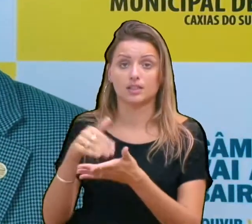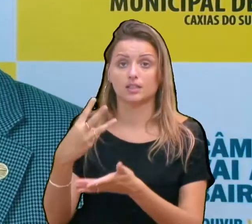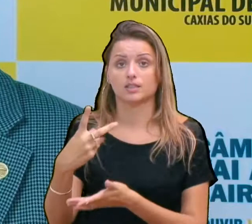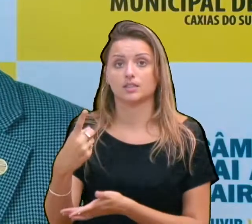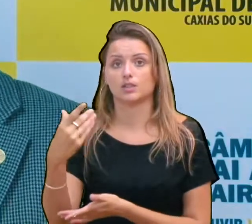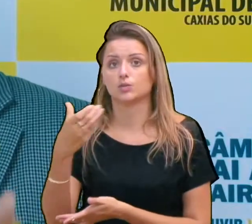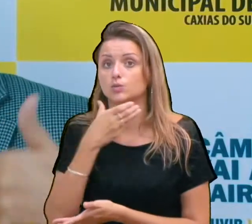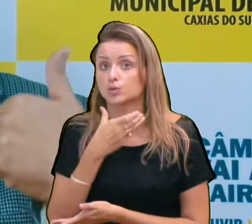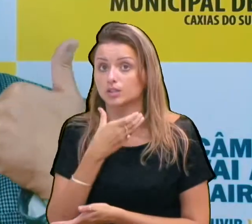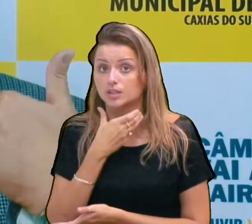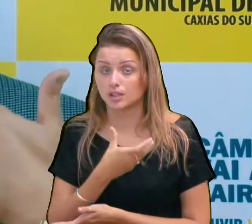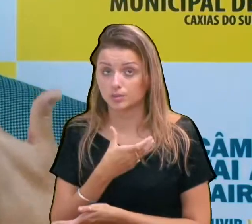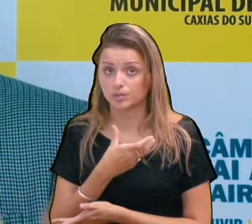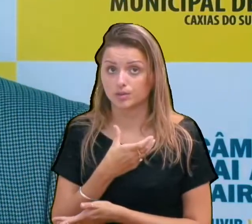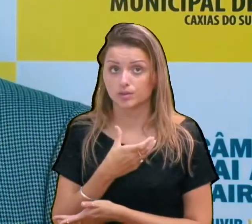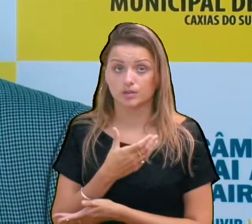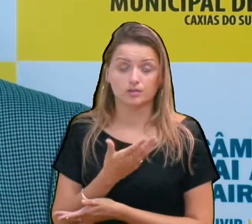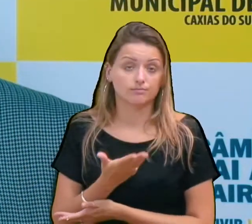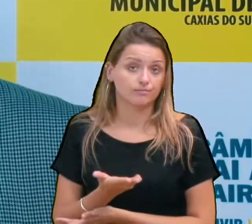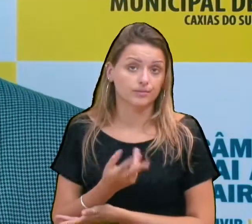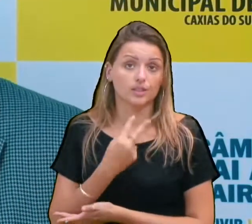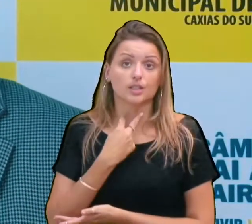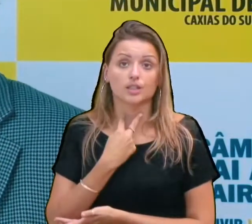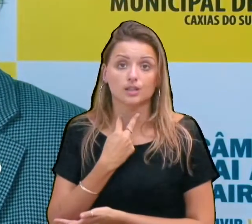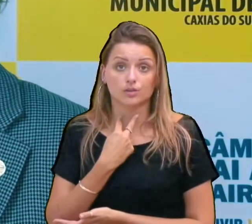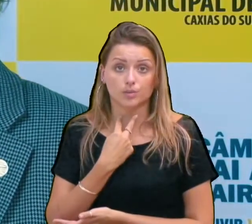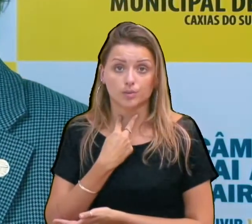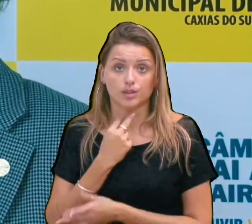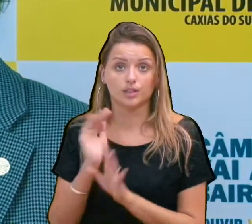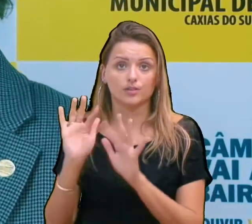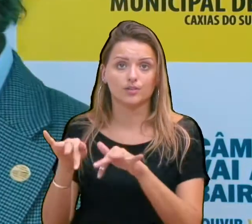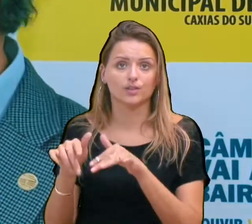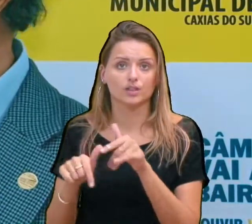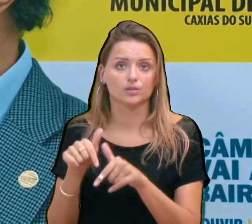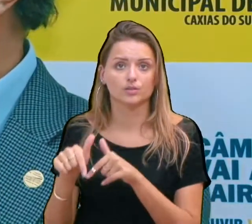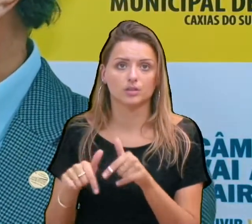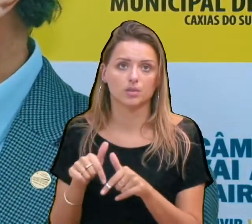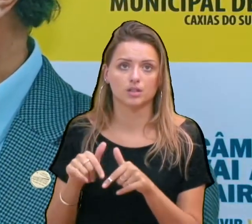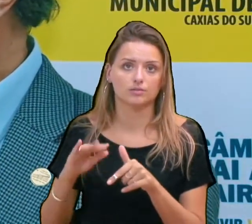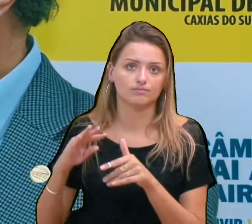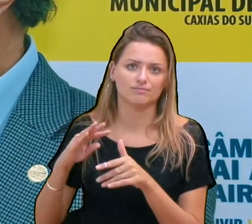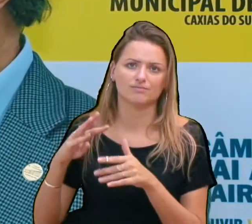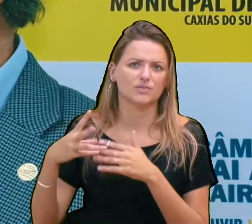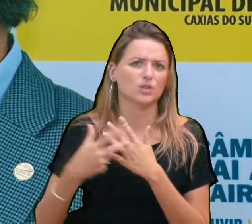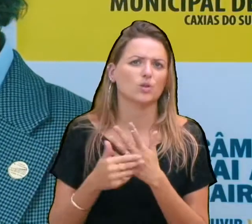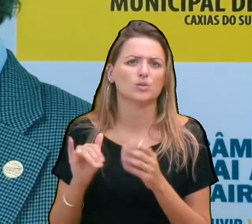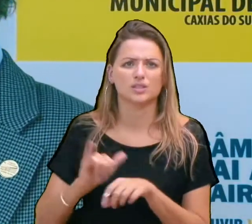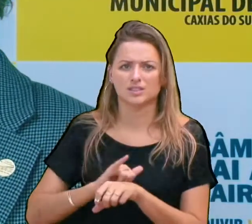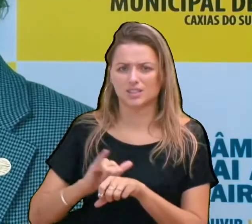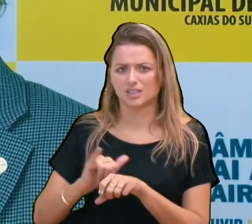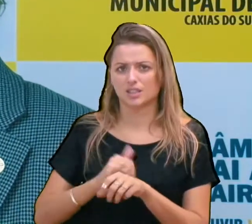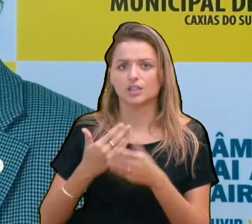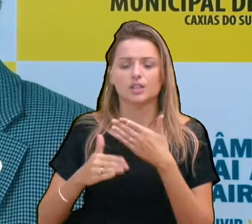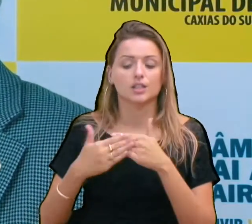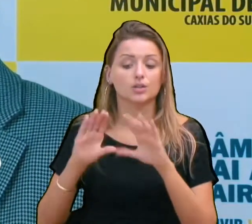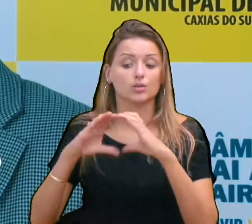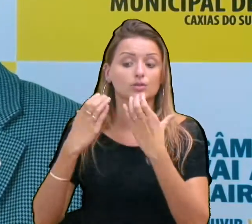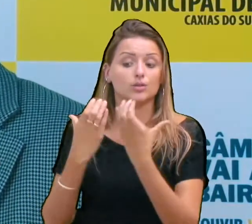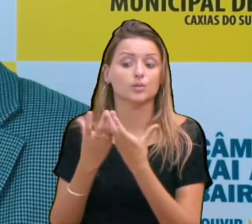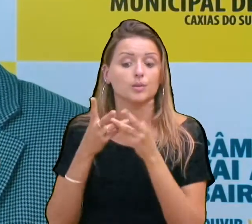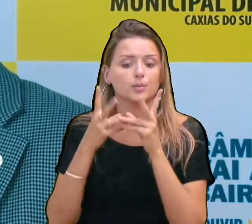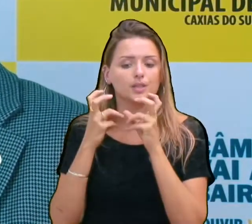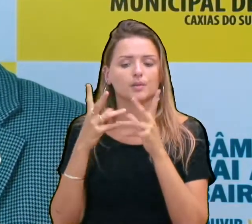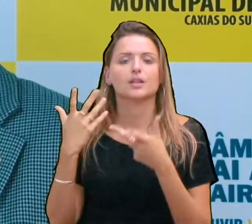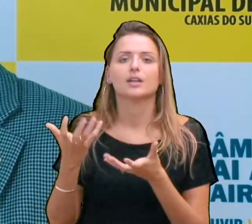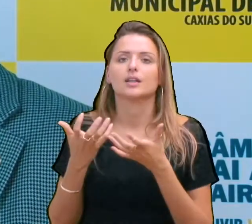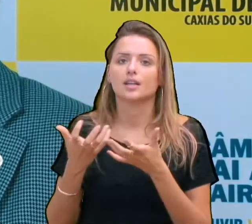dezembro, 11 meses, e que não poderão concluir o seu trabalho, todo o seu plano. E as comunidades estão sentindo, elas